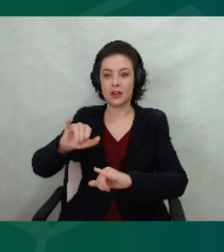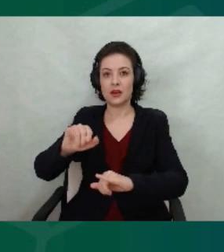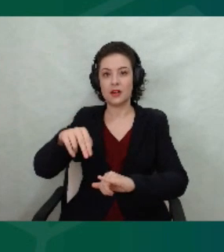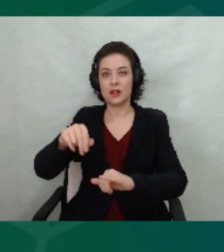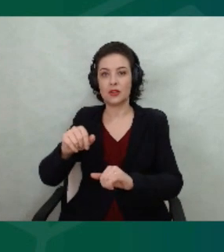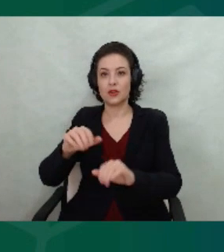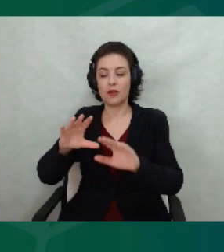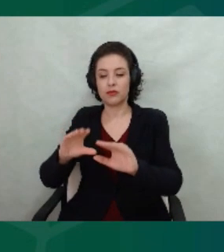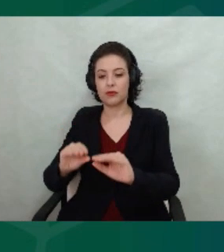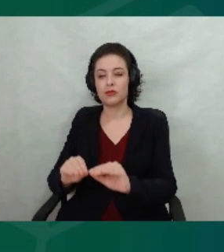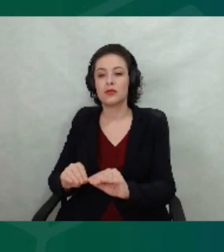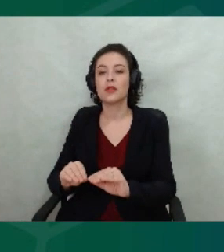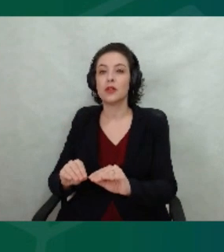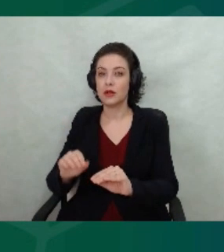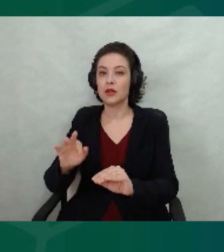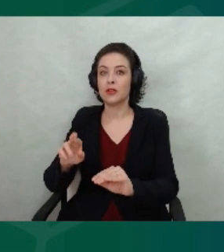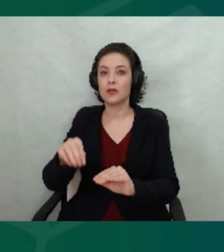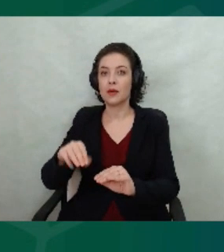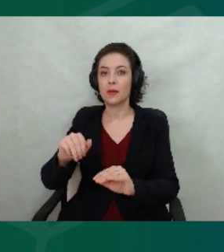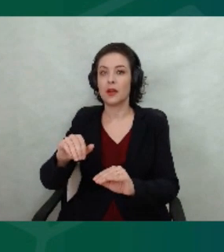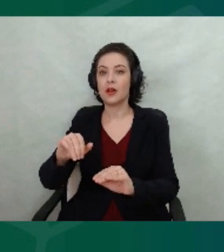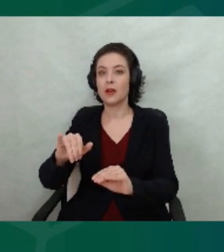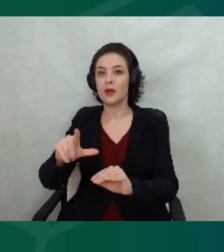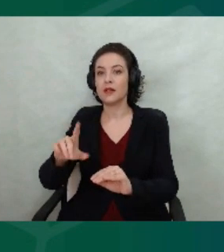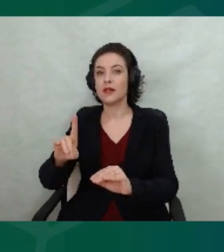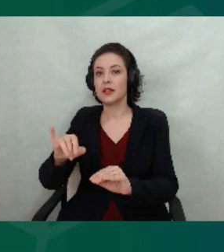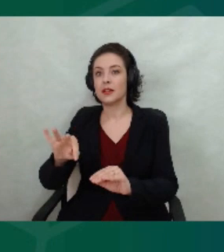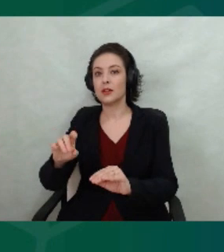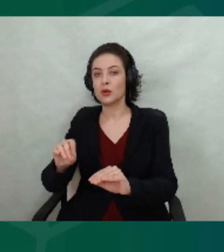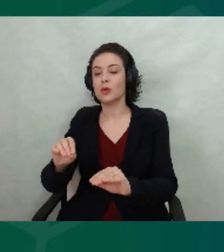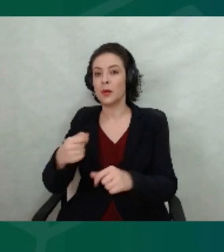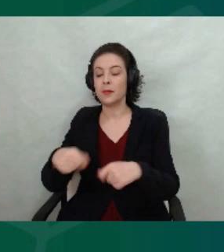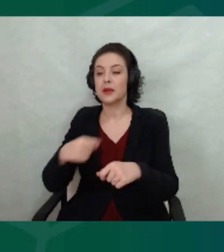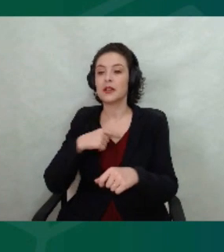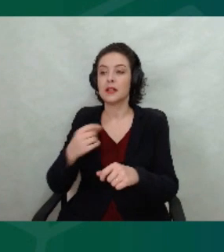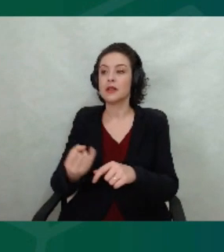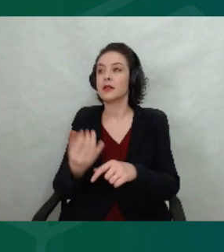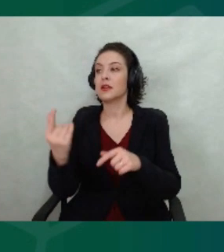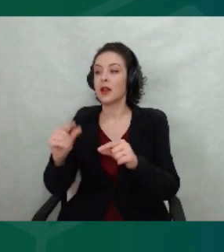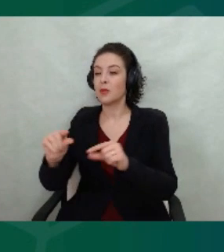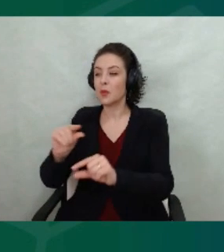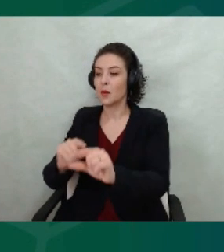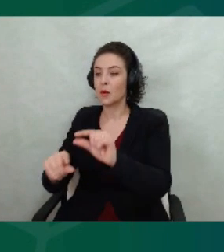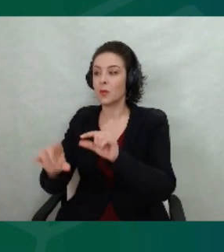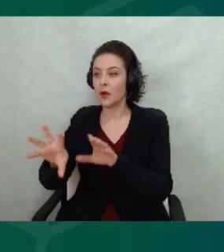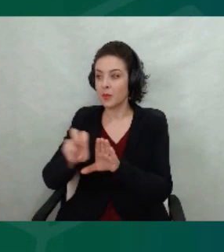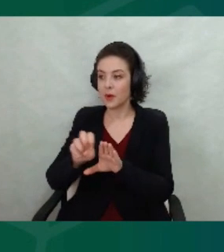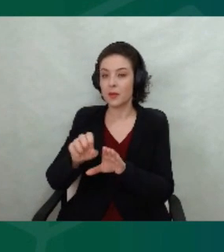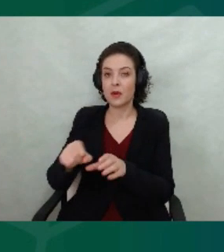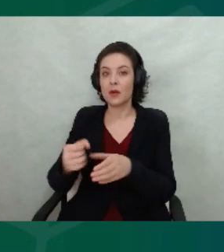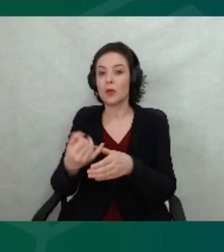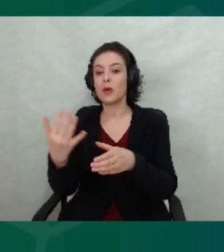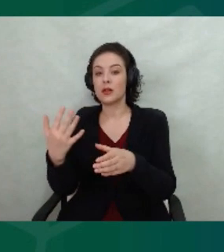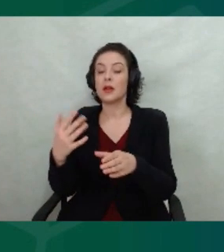formaldeído, por exemplo, mas você precisa de uma quantidade grande de vírus também e envolve questões de